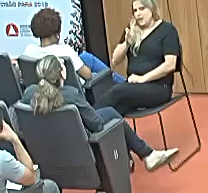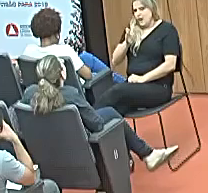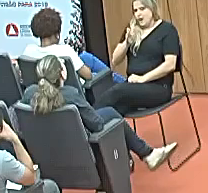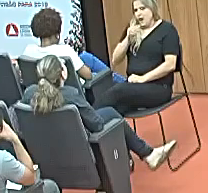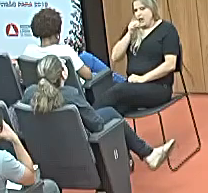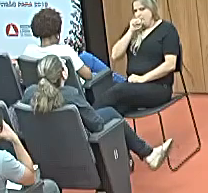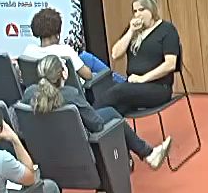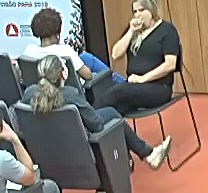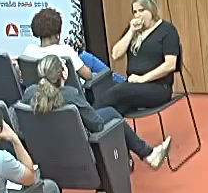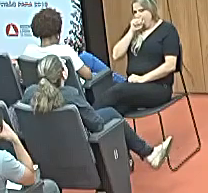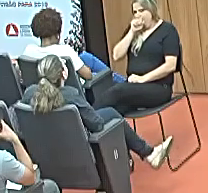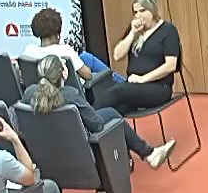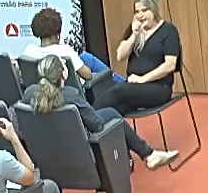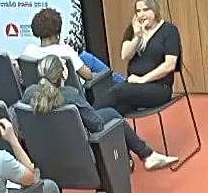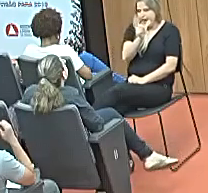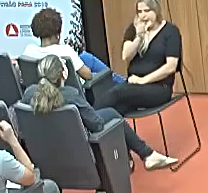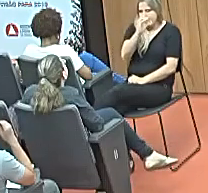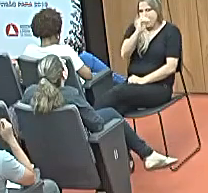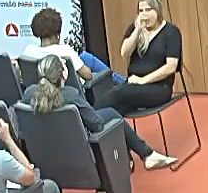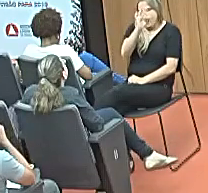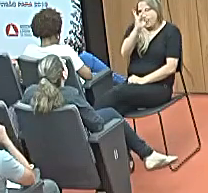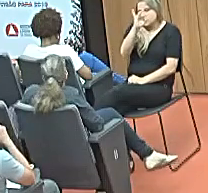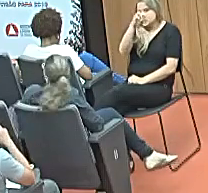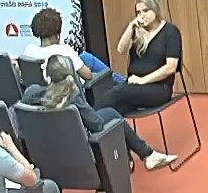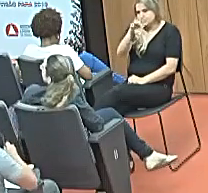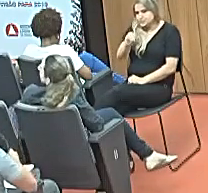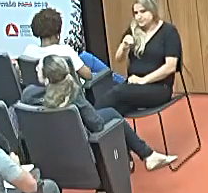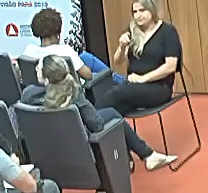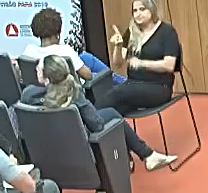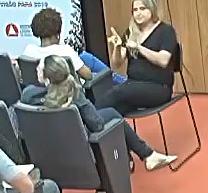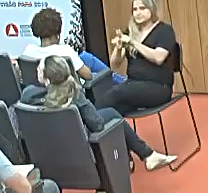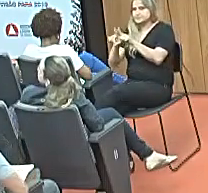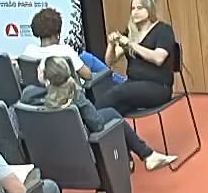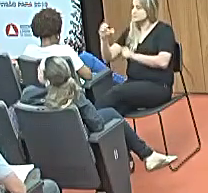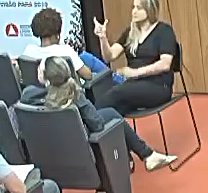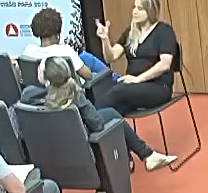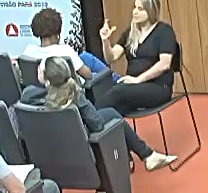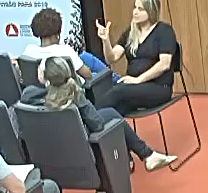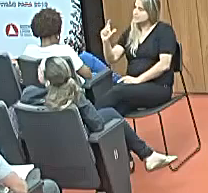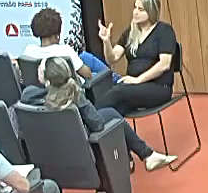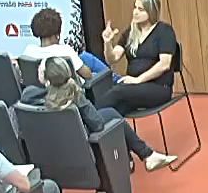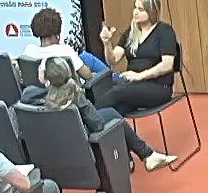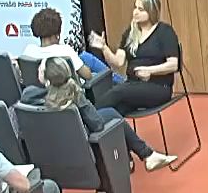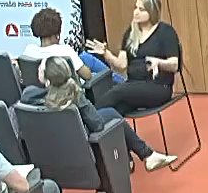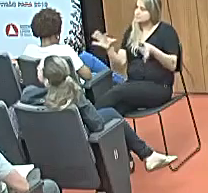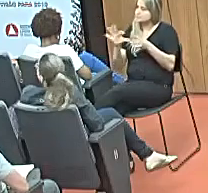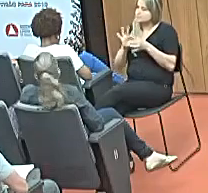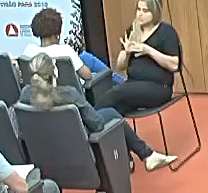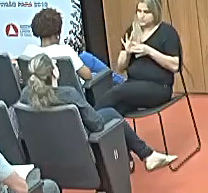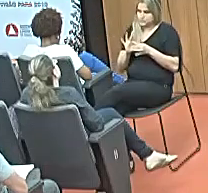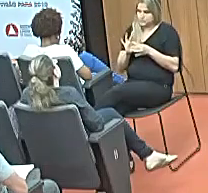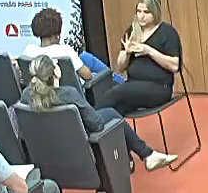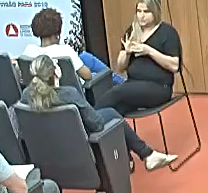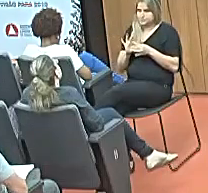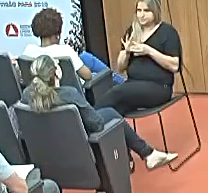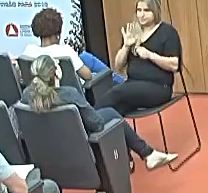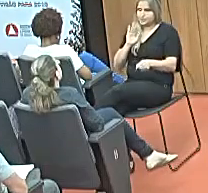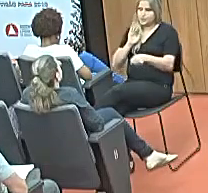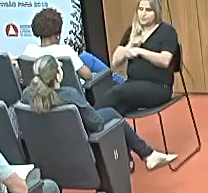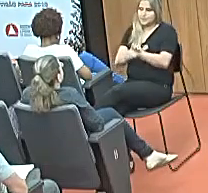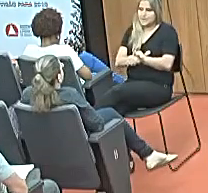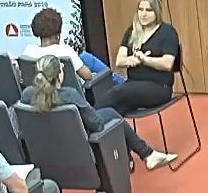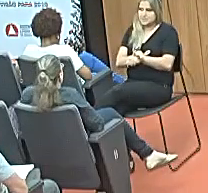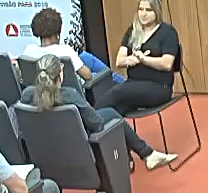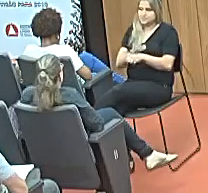de bilhetagem que o cartão ótimo com o sistema estado é metropolitana que também é cartão ótimo faz um convênio de cooperação técnica e